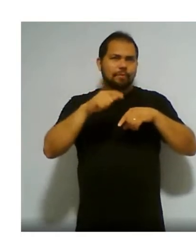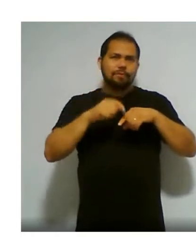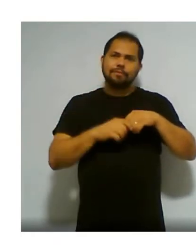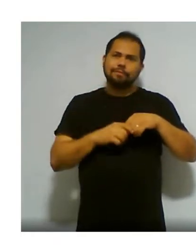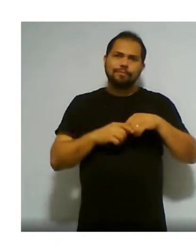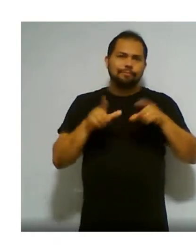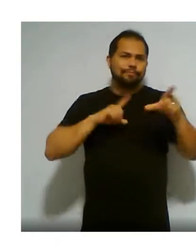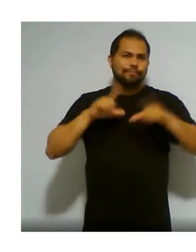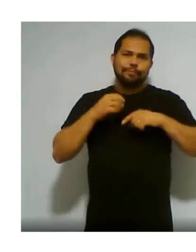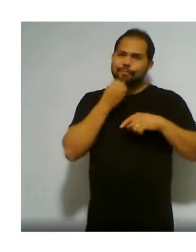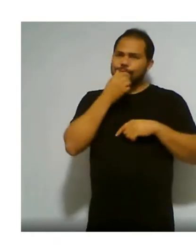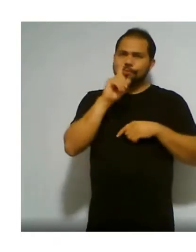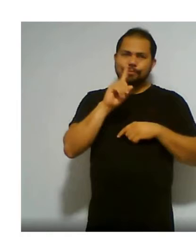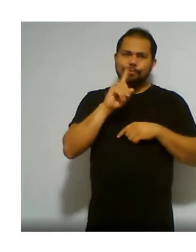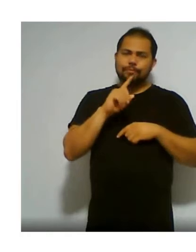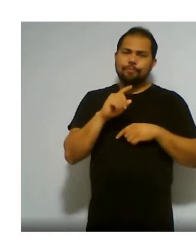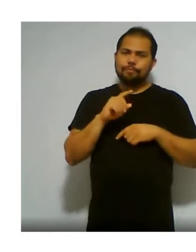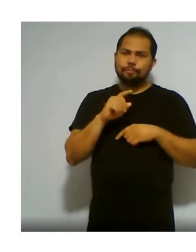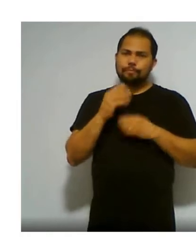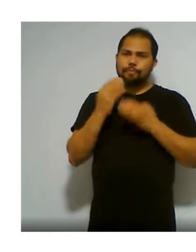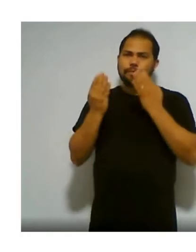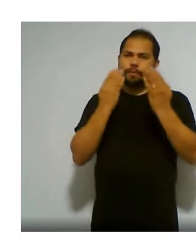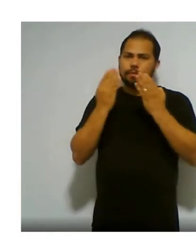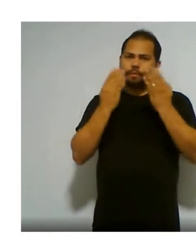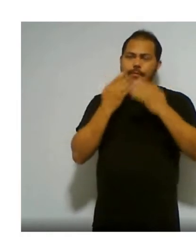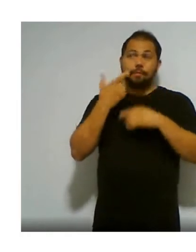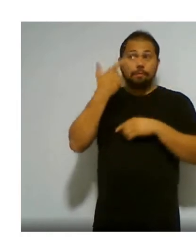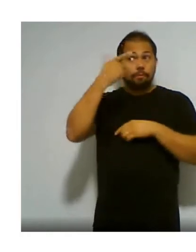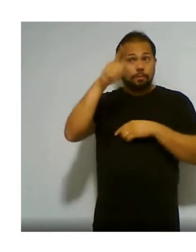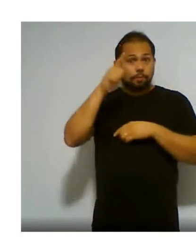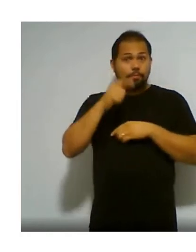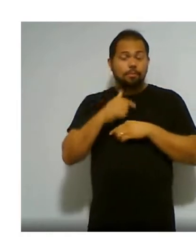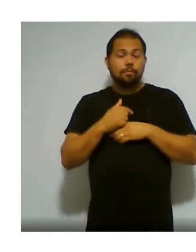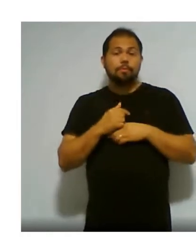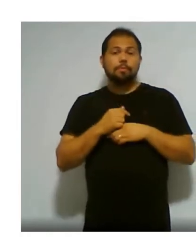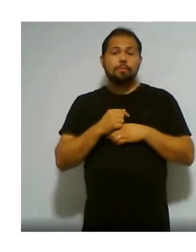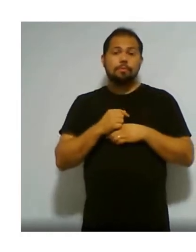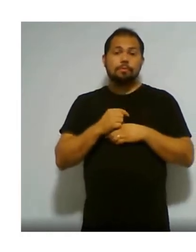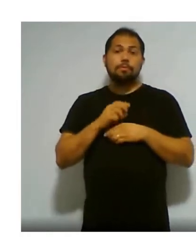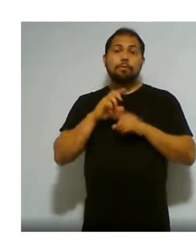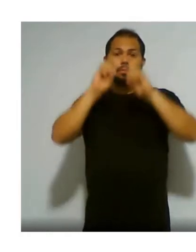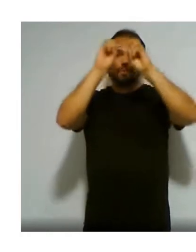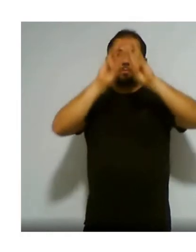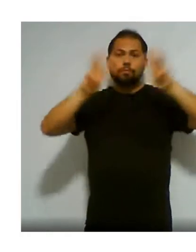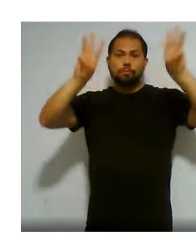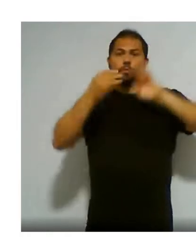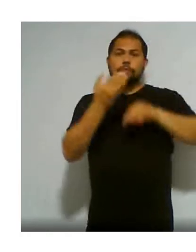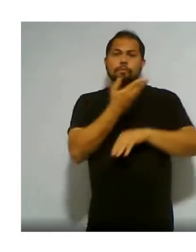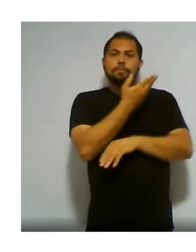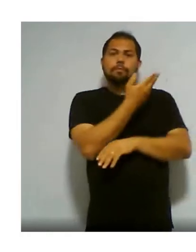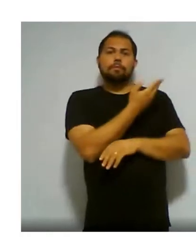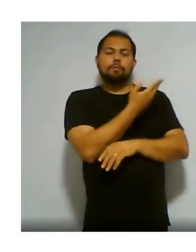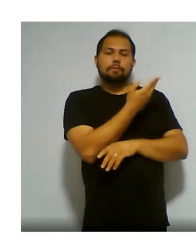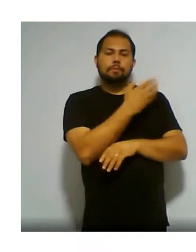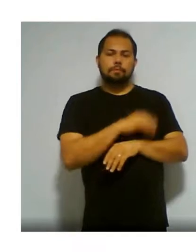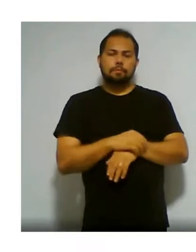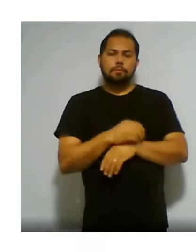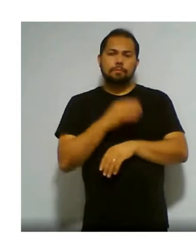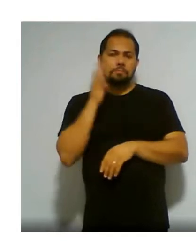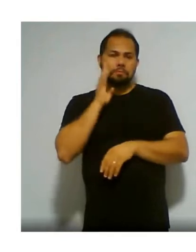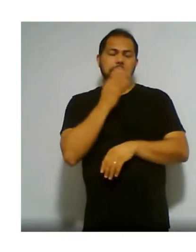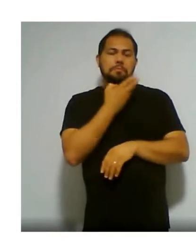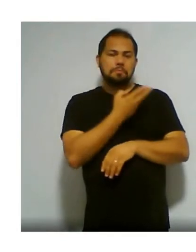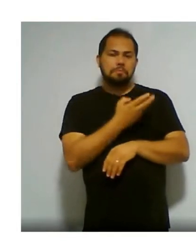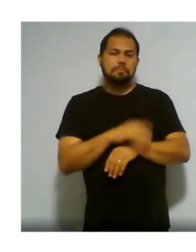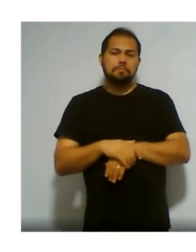Quem quiser ver um comparativo depois da aplicação de pastas térmicas, tem esse link aqui embaixo. Lá tem um comparativo legal. Isso aqui é uma